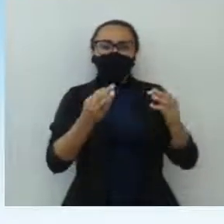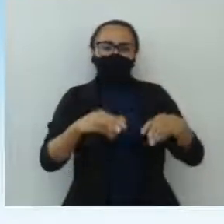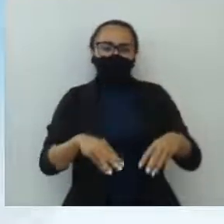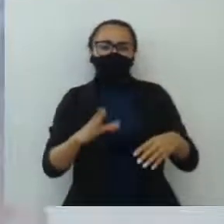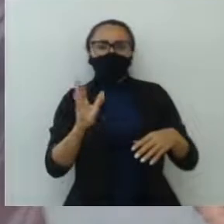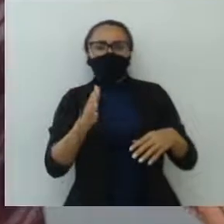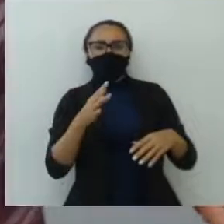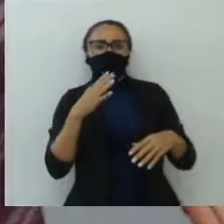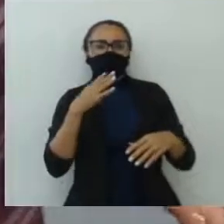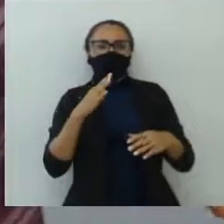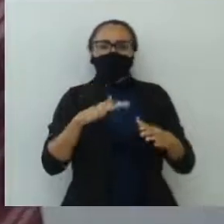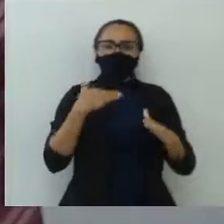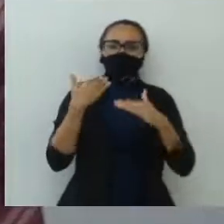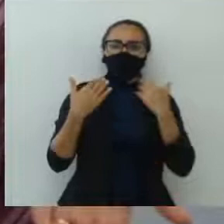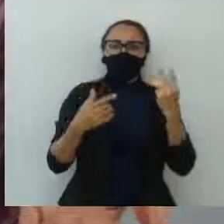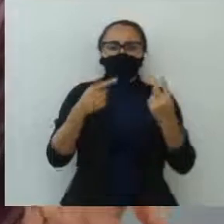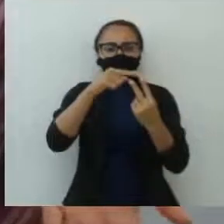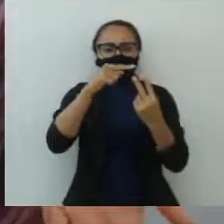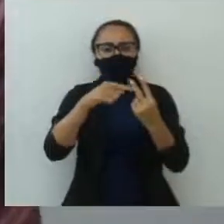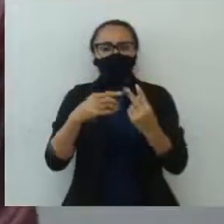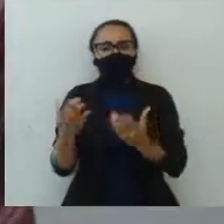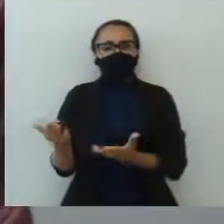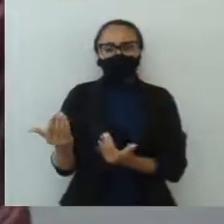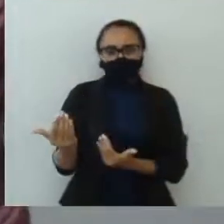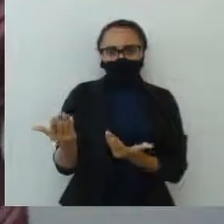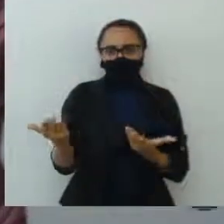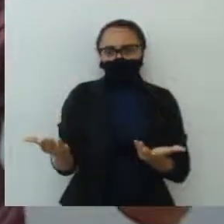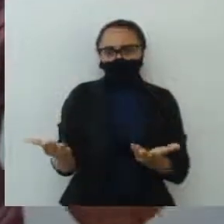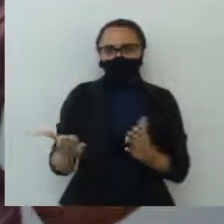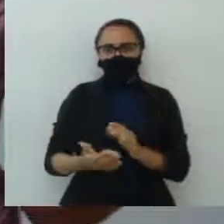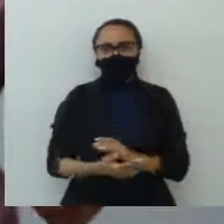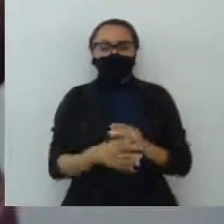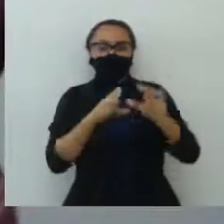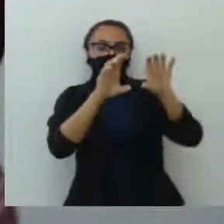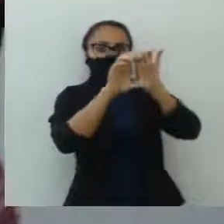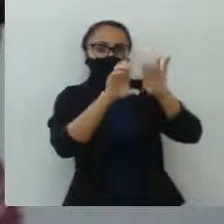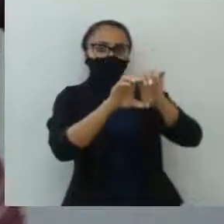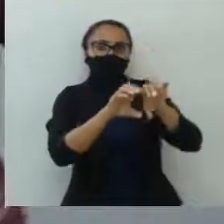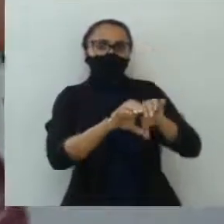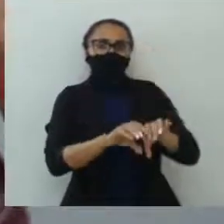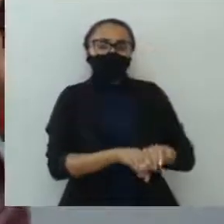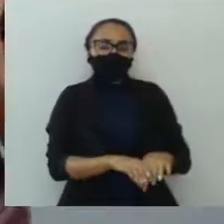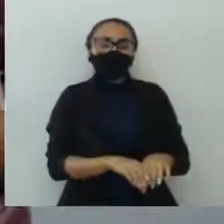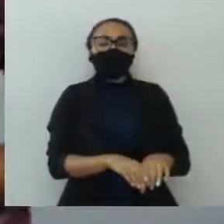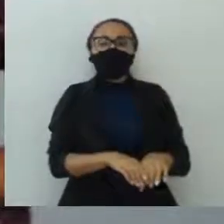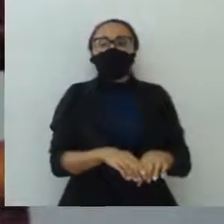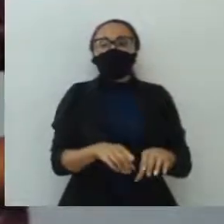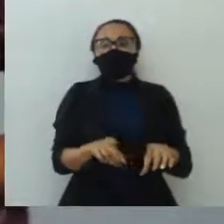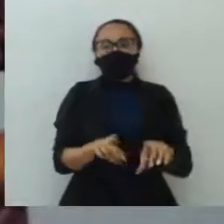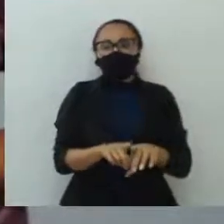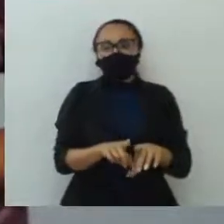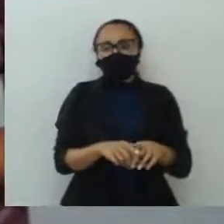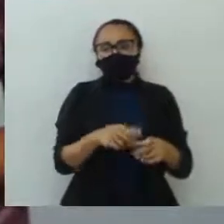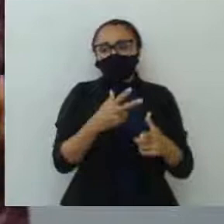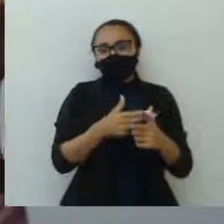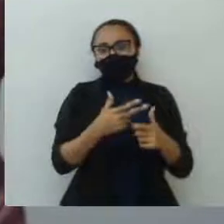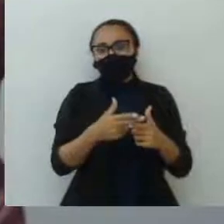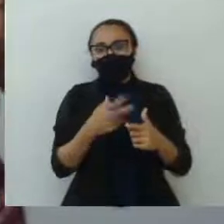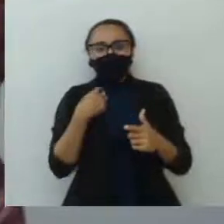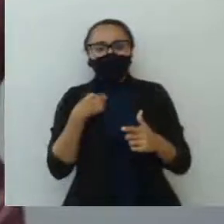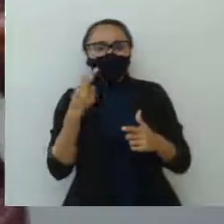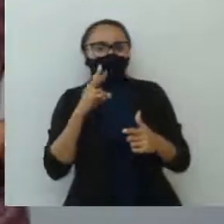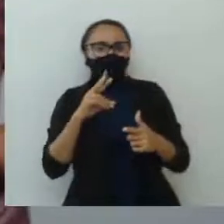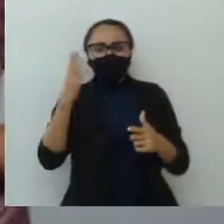conhece da morte dos jovens amantes. Então, a estrutura dramática, essa é a estrutura da cena que a gente não vê